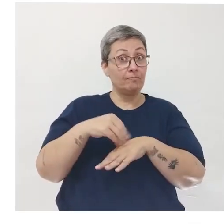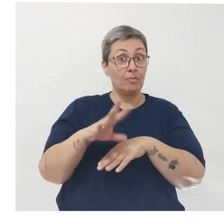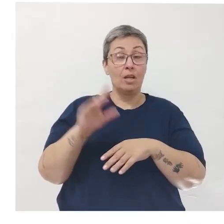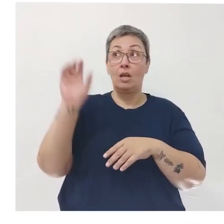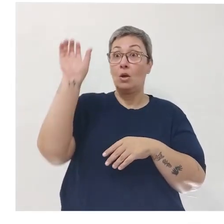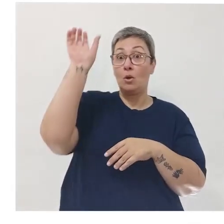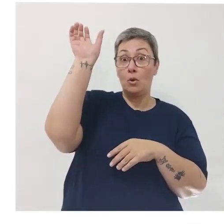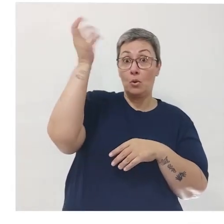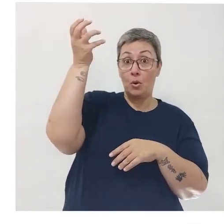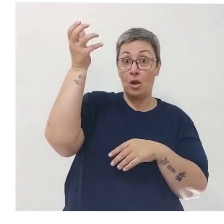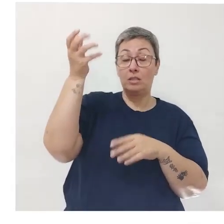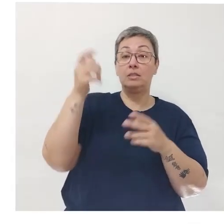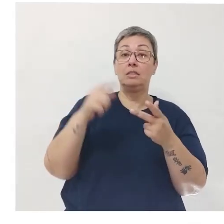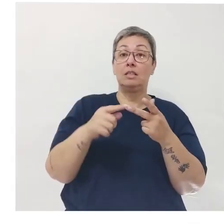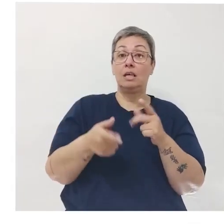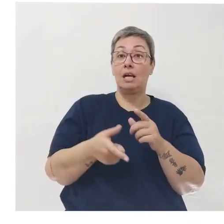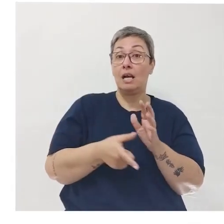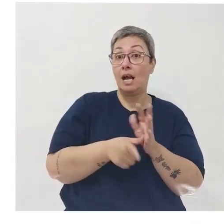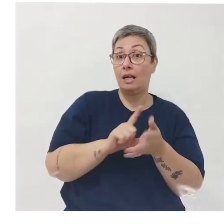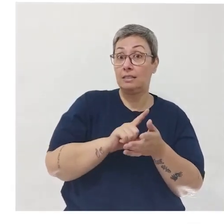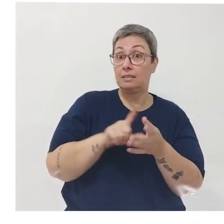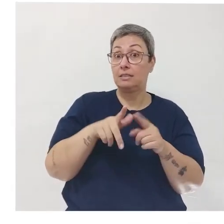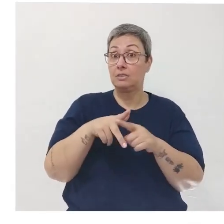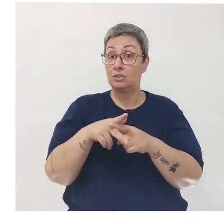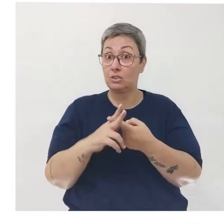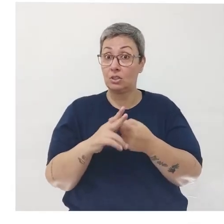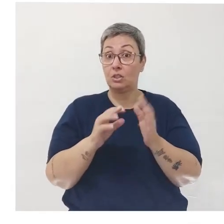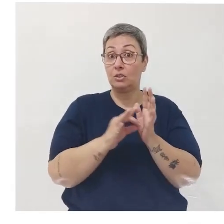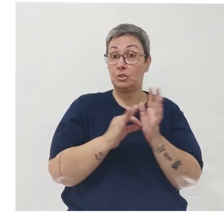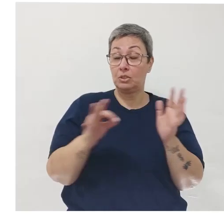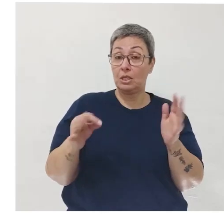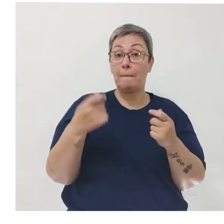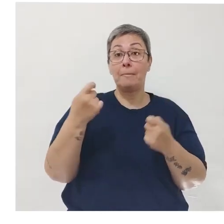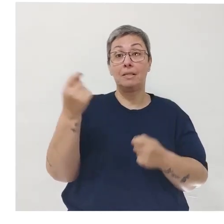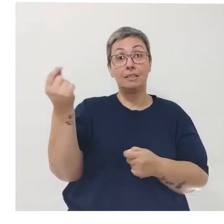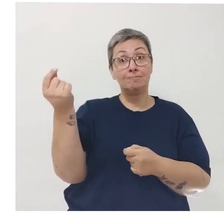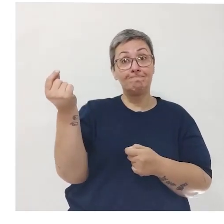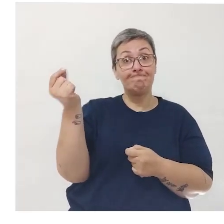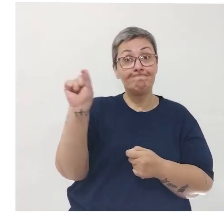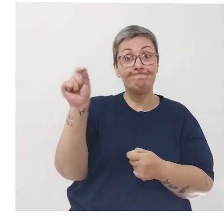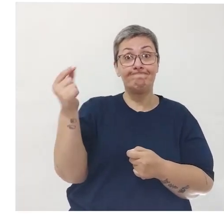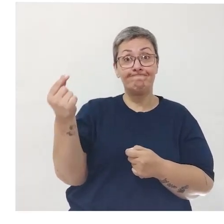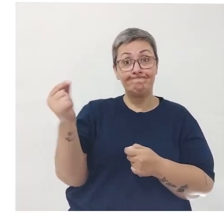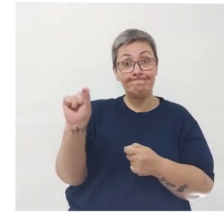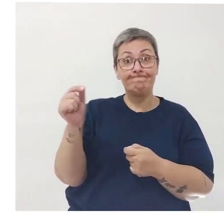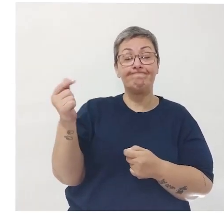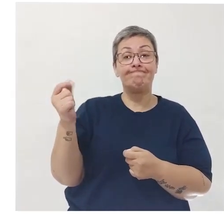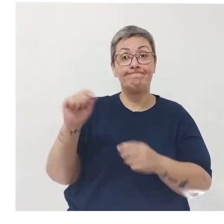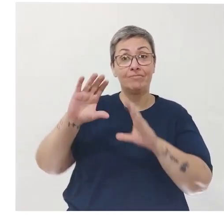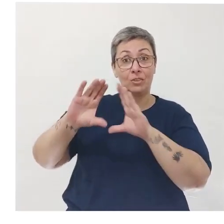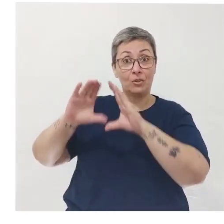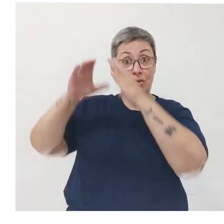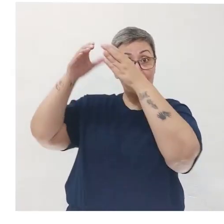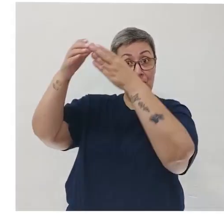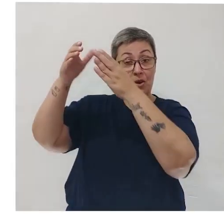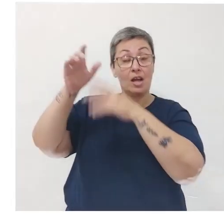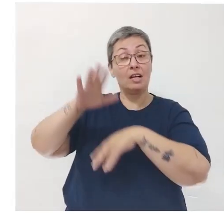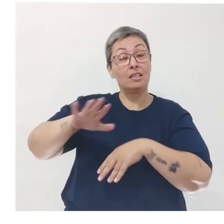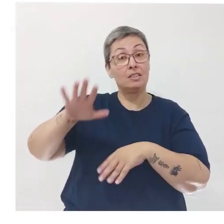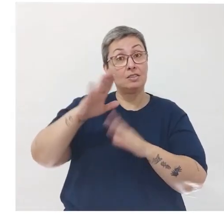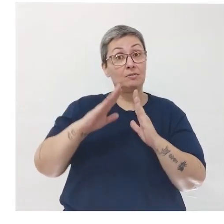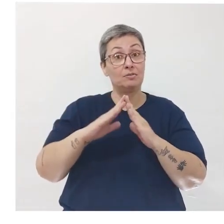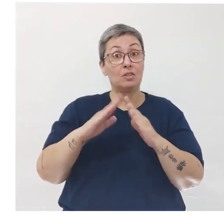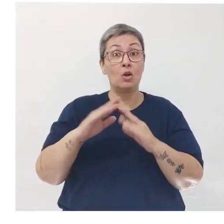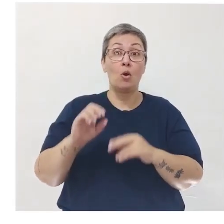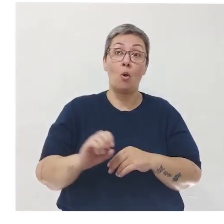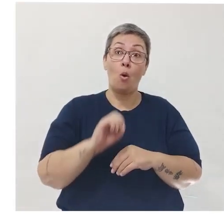Outra dica, ao trocar lâmpadas e antes de fazer qualquer reparo na instalação elétrica, desligue os disjuntores e a chave